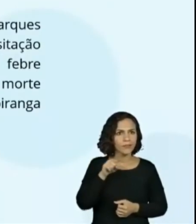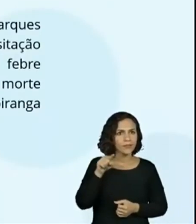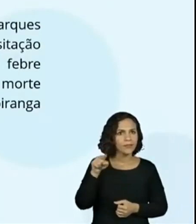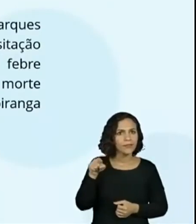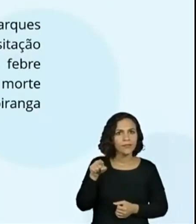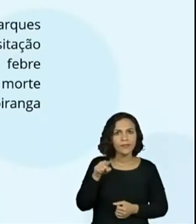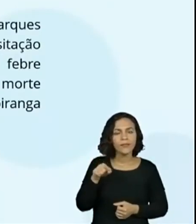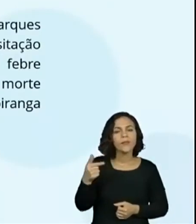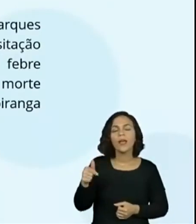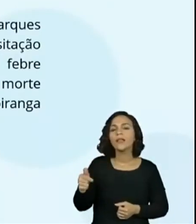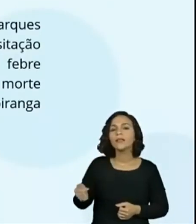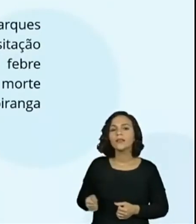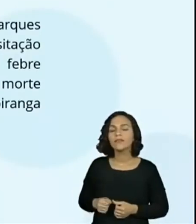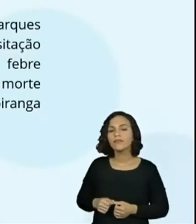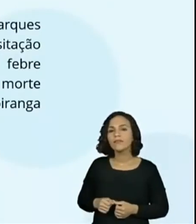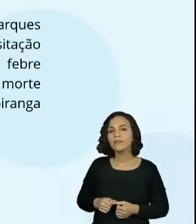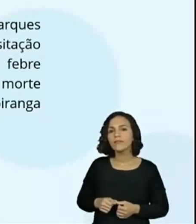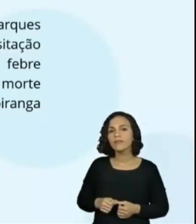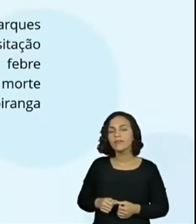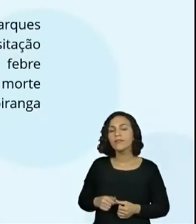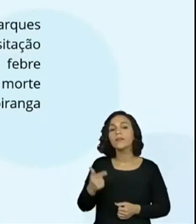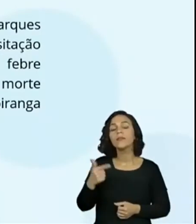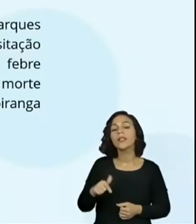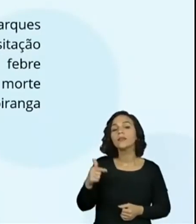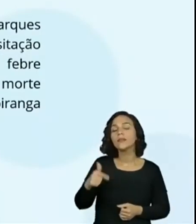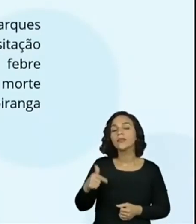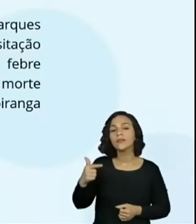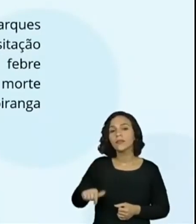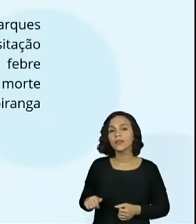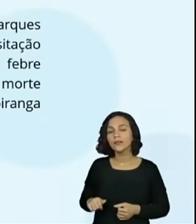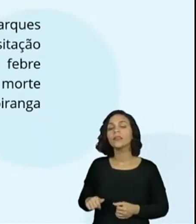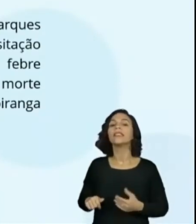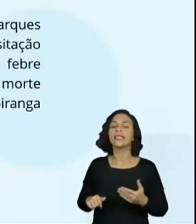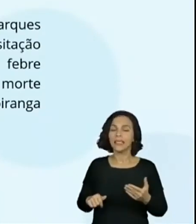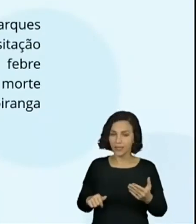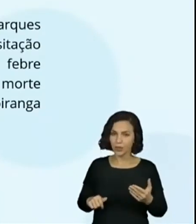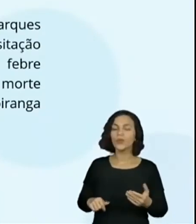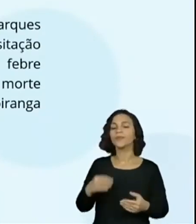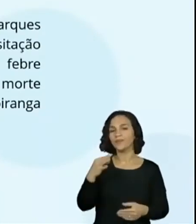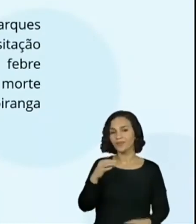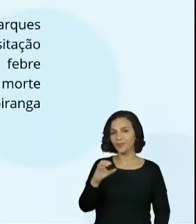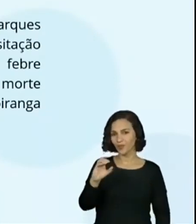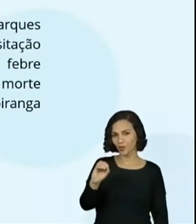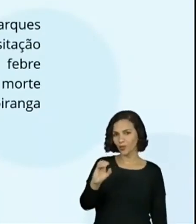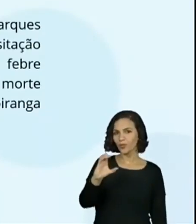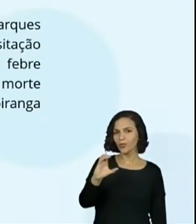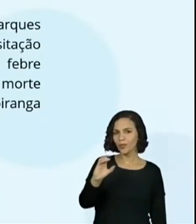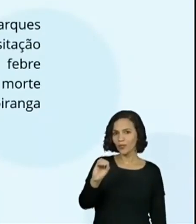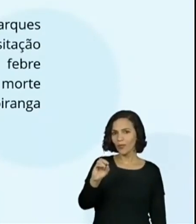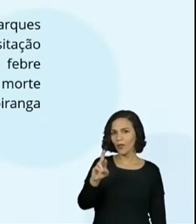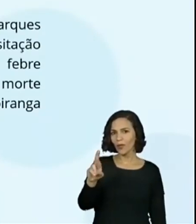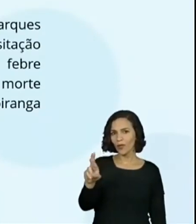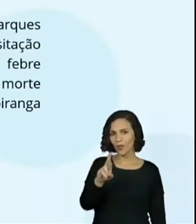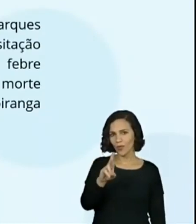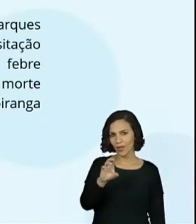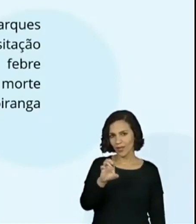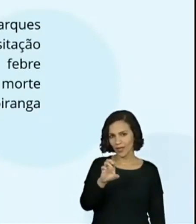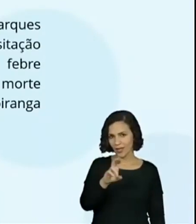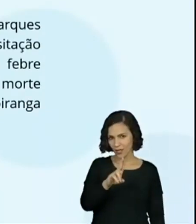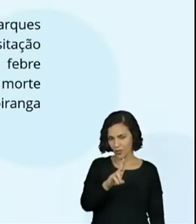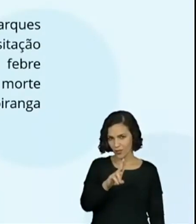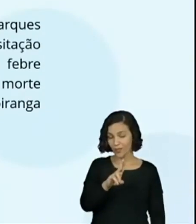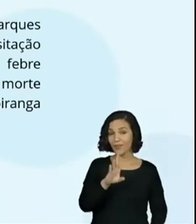Tiveram? O que mais? E isso ocorreu, mesmo não sendo o que a gente está